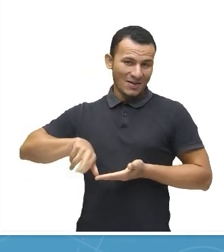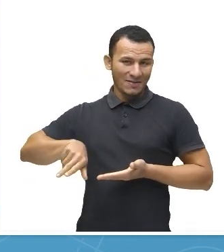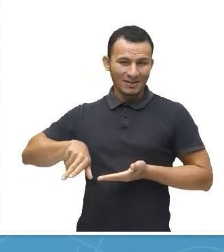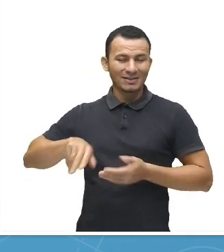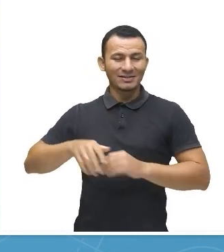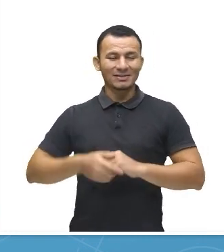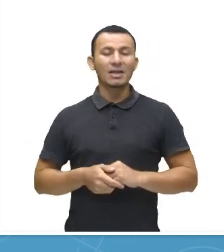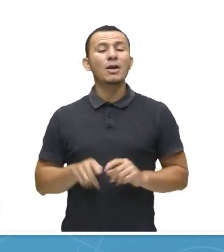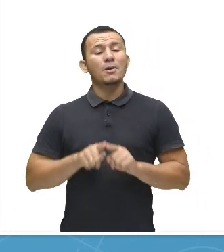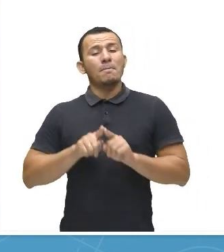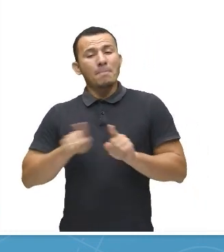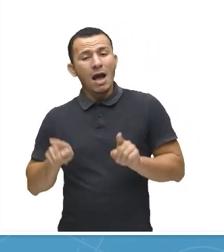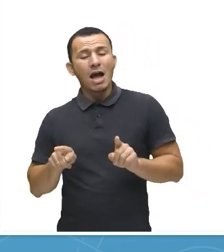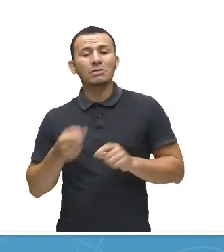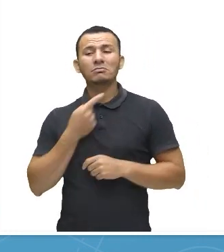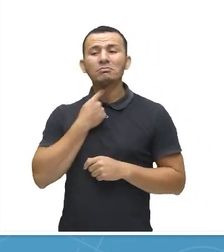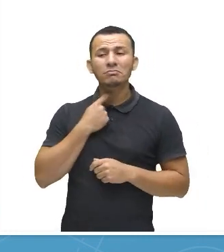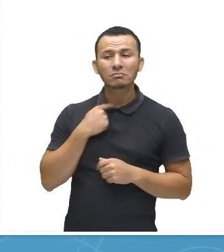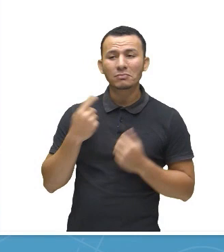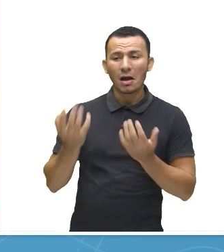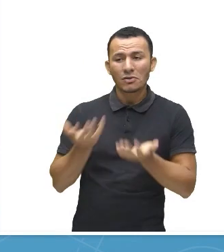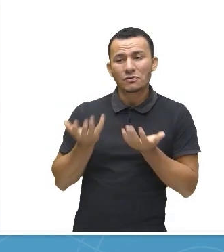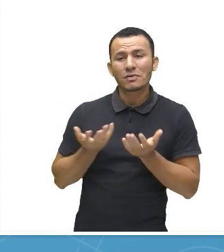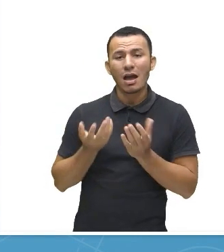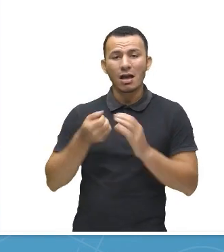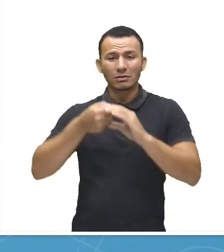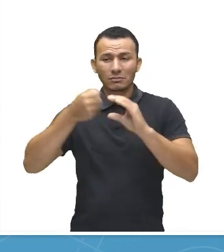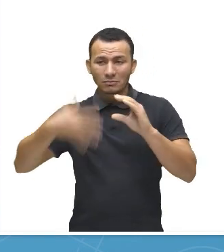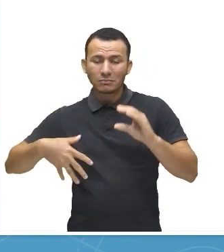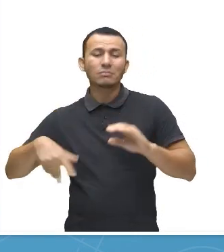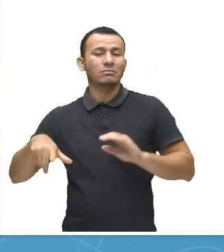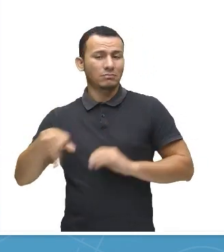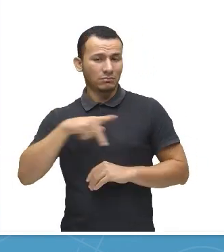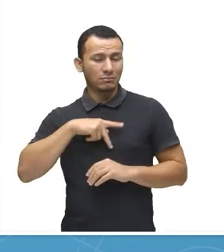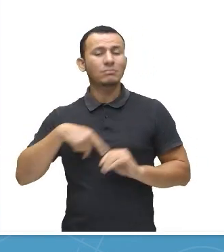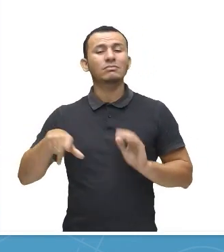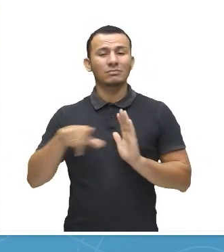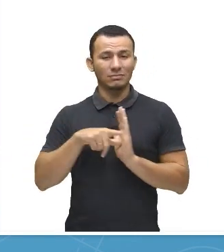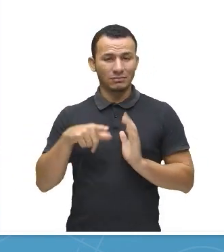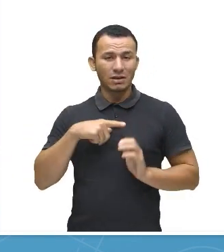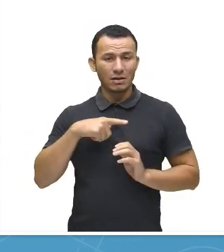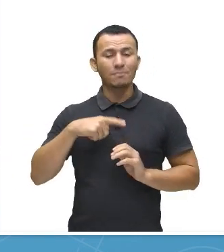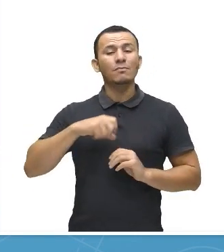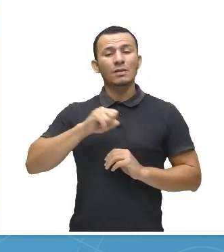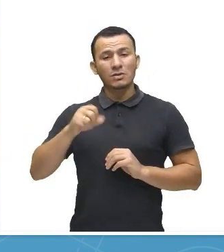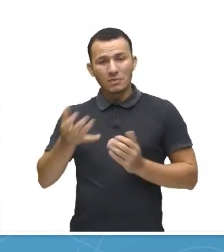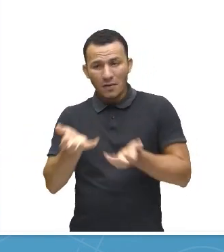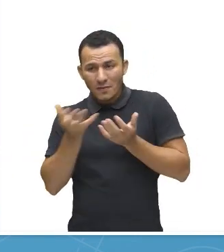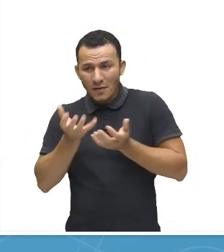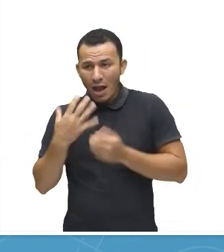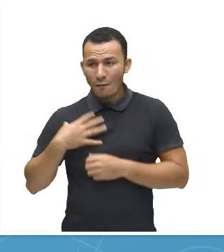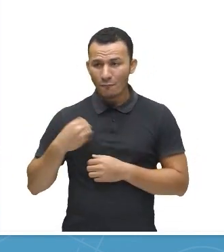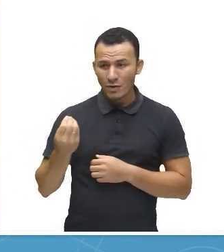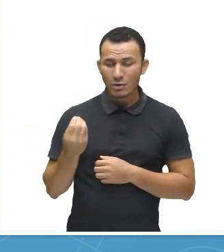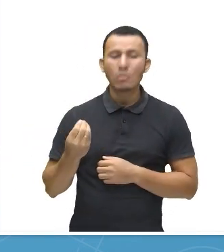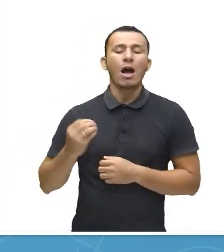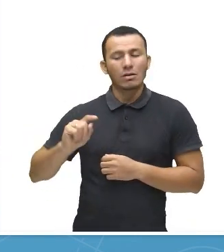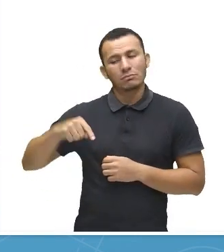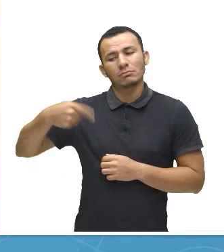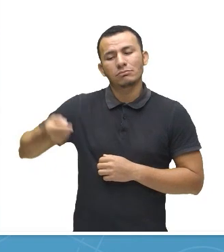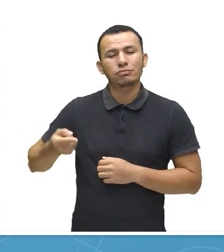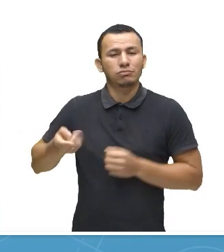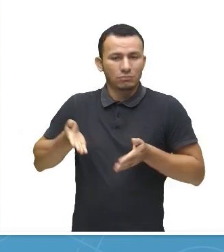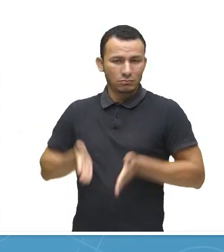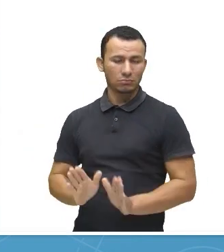os seres vivos, mas você tem essa característica. Se você quiser deixar descendentes, a reprodução está aí, é